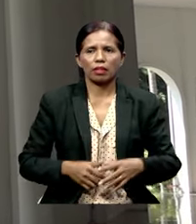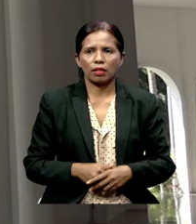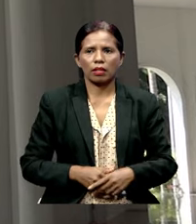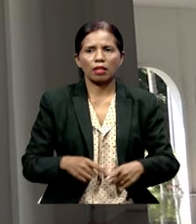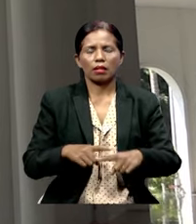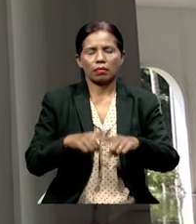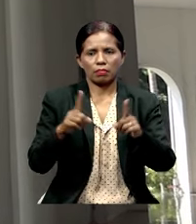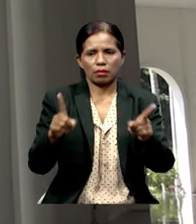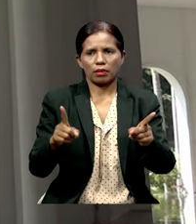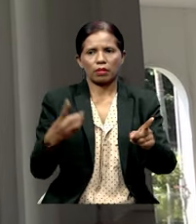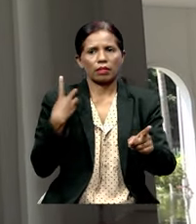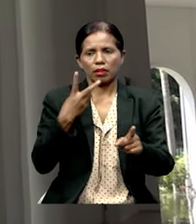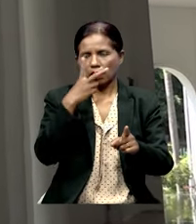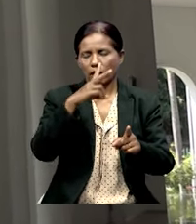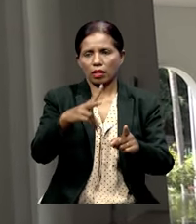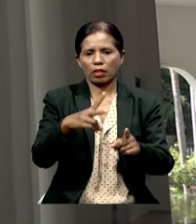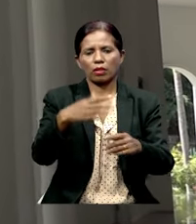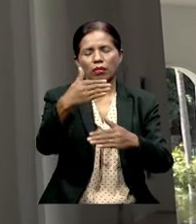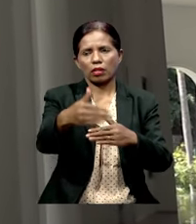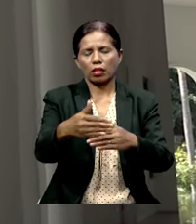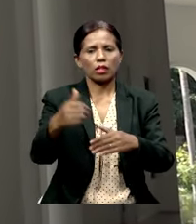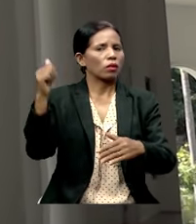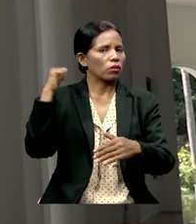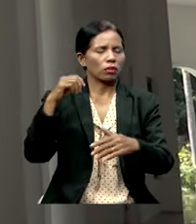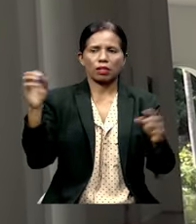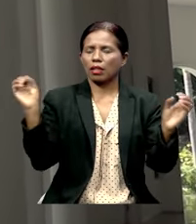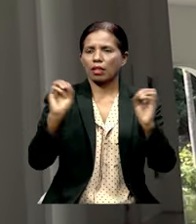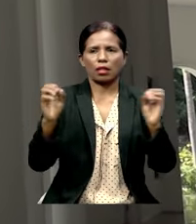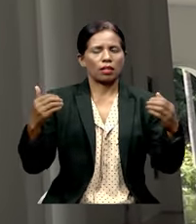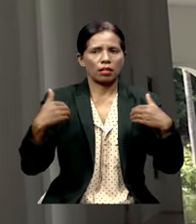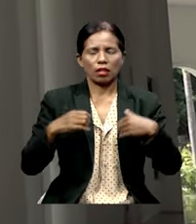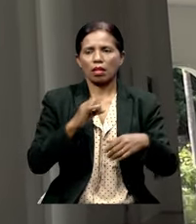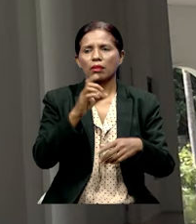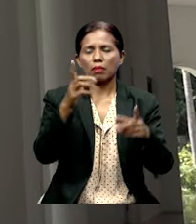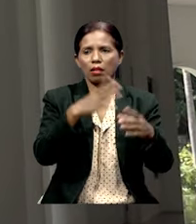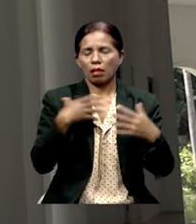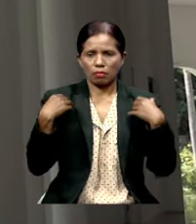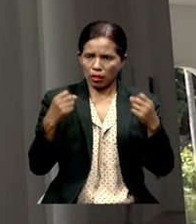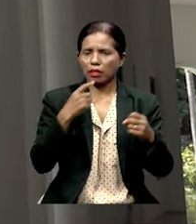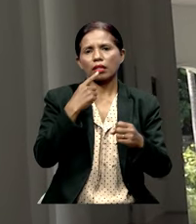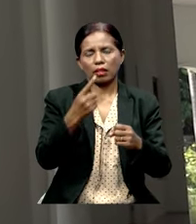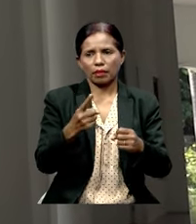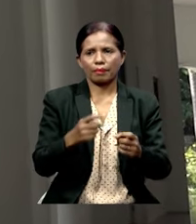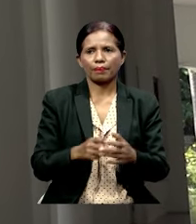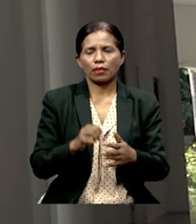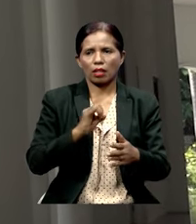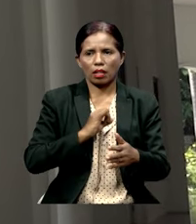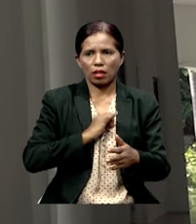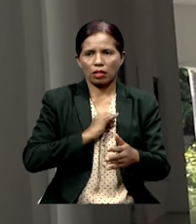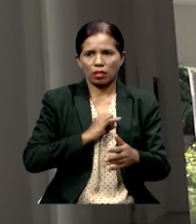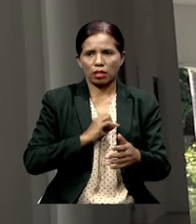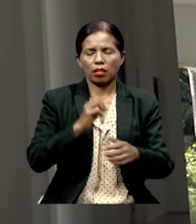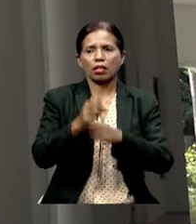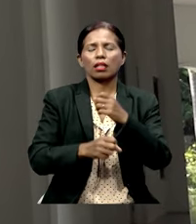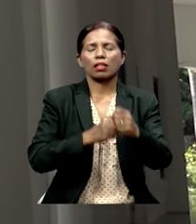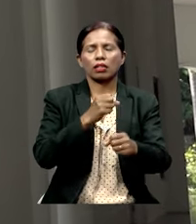bem, né, itare o ainda tinha coto que nem laia boa tida, nem há o brani até tem, né, porque há o quase 14 anos onde